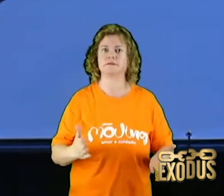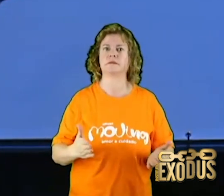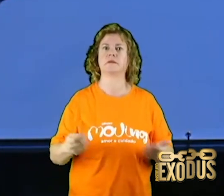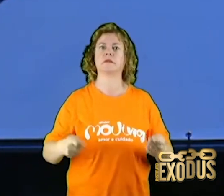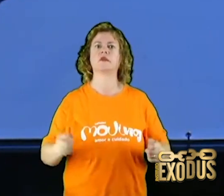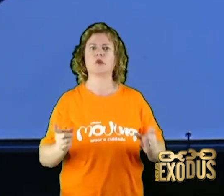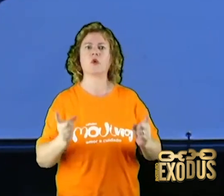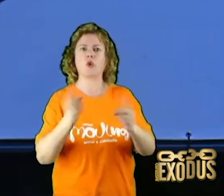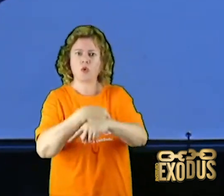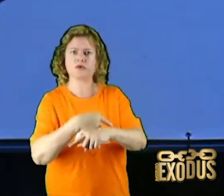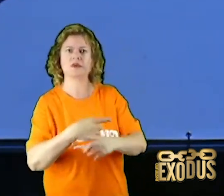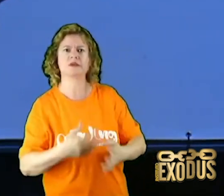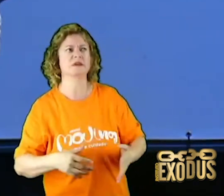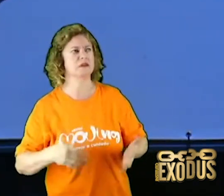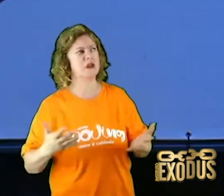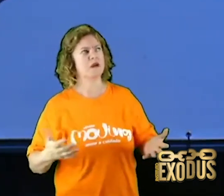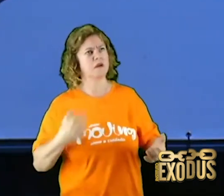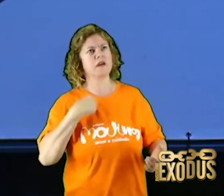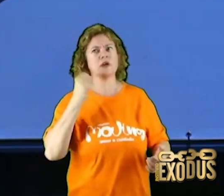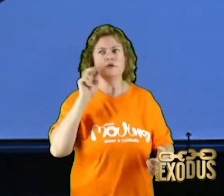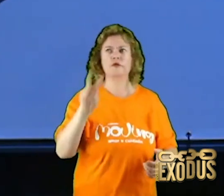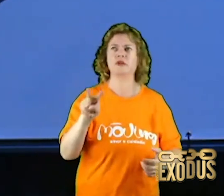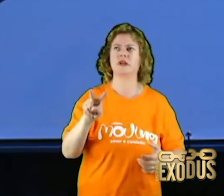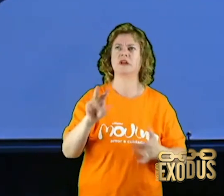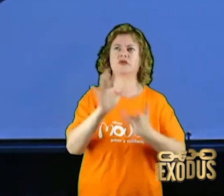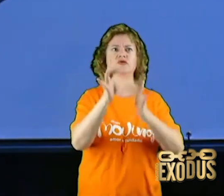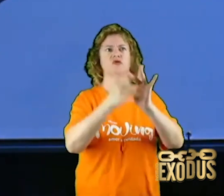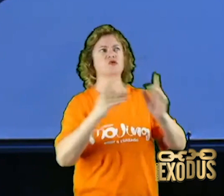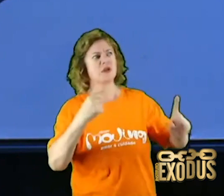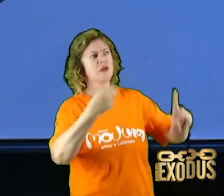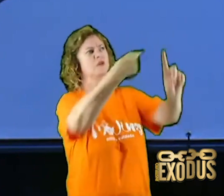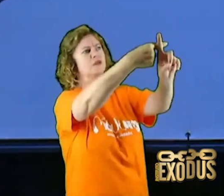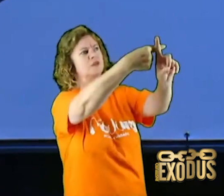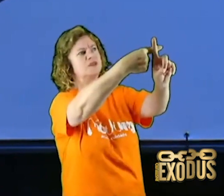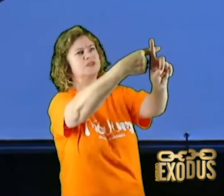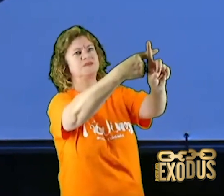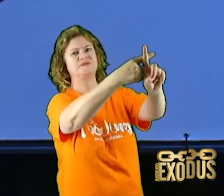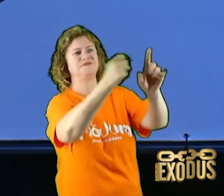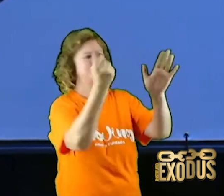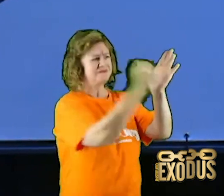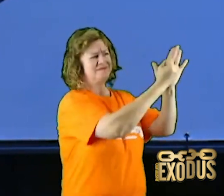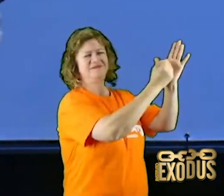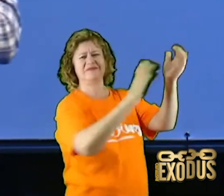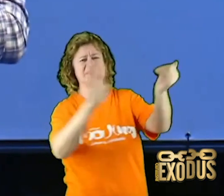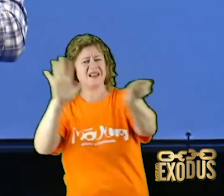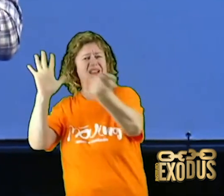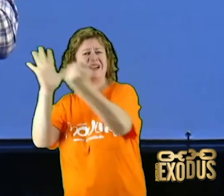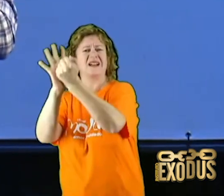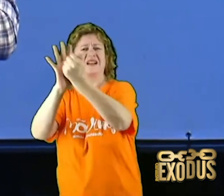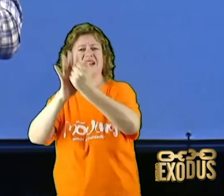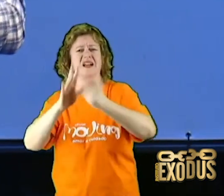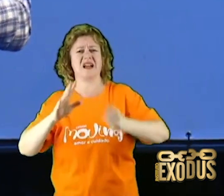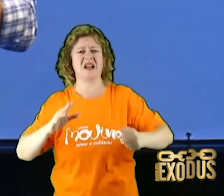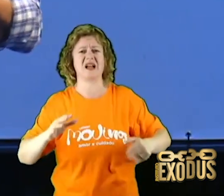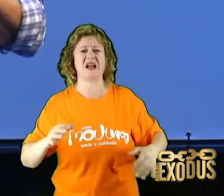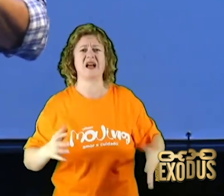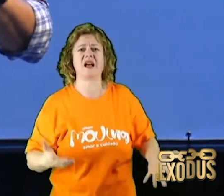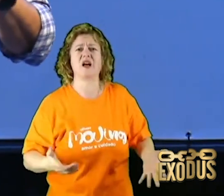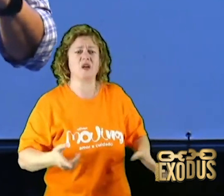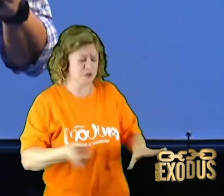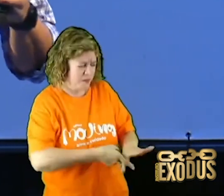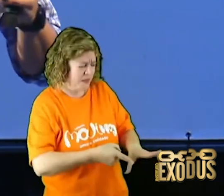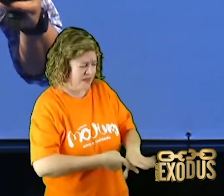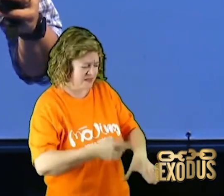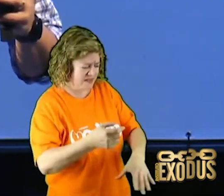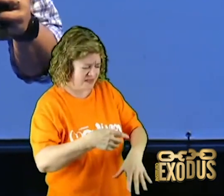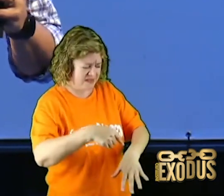suas mãos. Eu vi que o soldado romano espetou Jesus com uma lança. E dali saiu, como